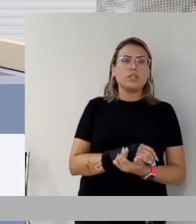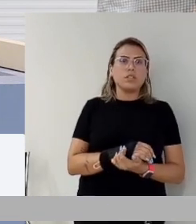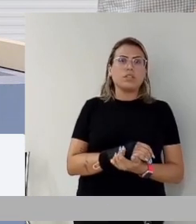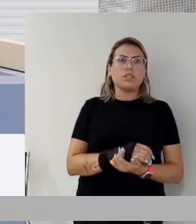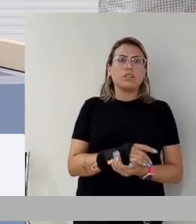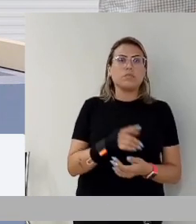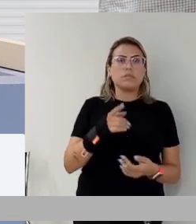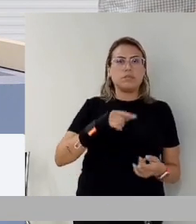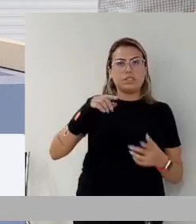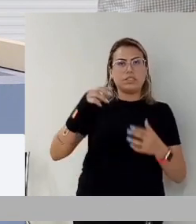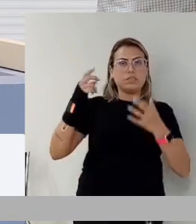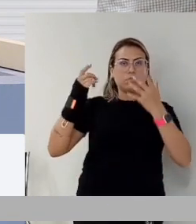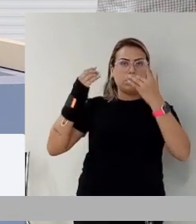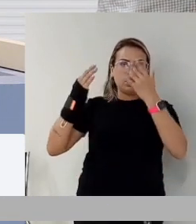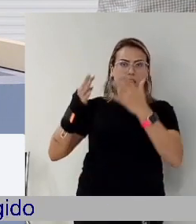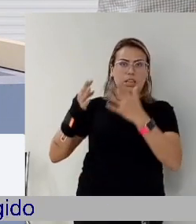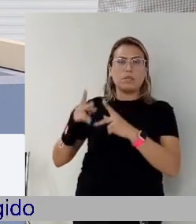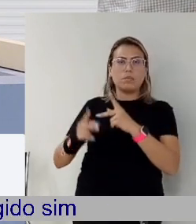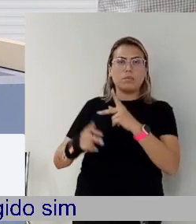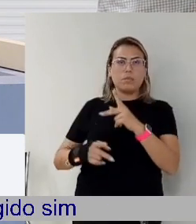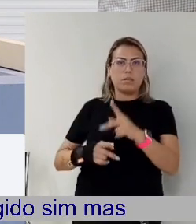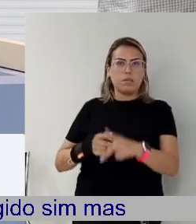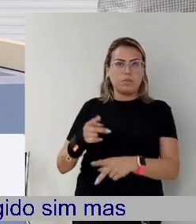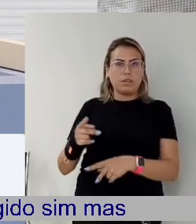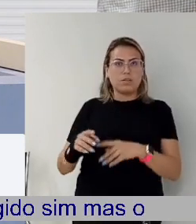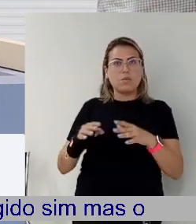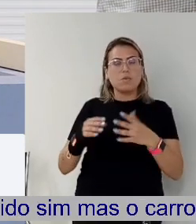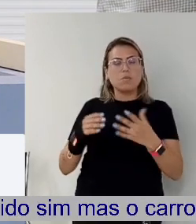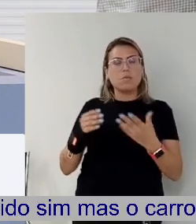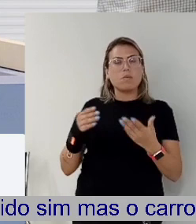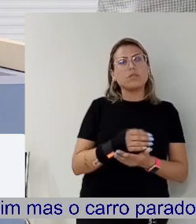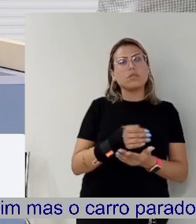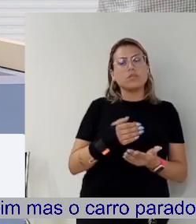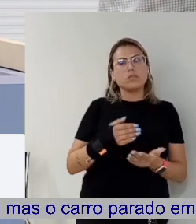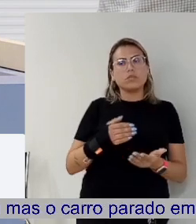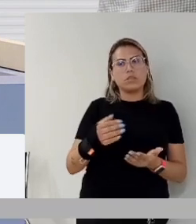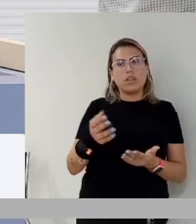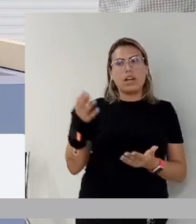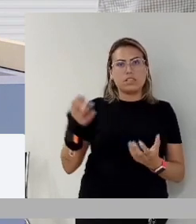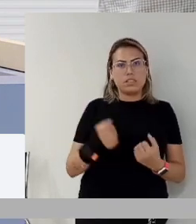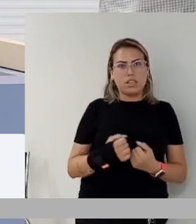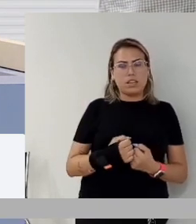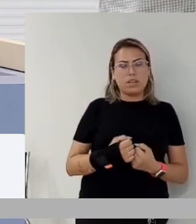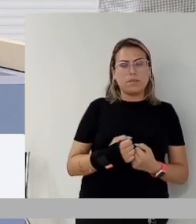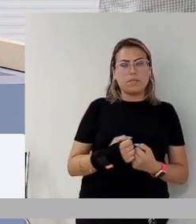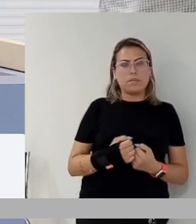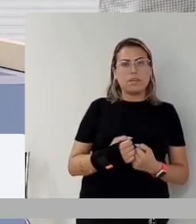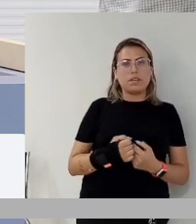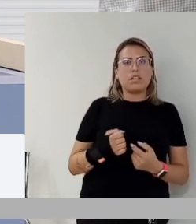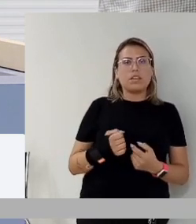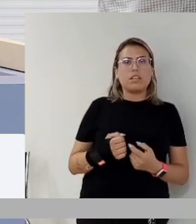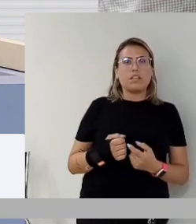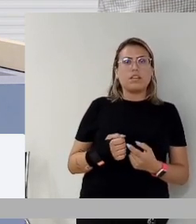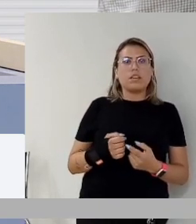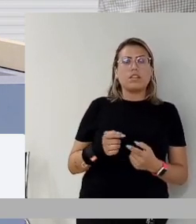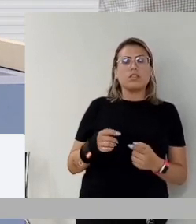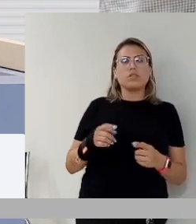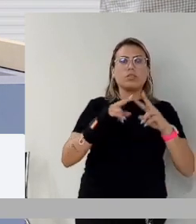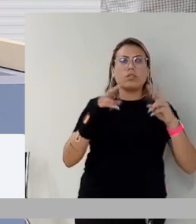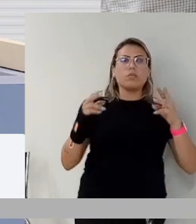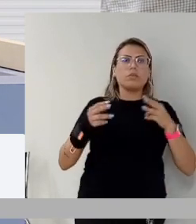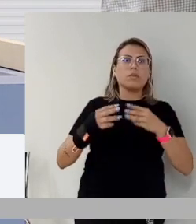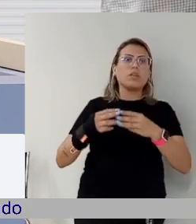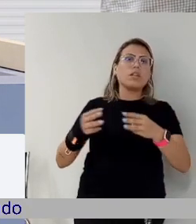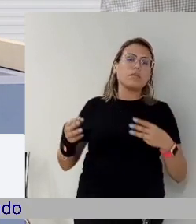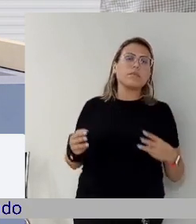só para você você explicar paraa população Qual o recurso mes que a secretaria recebe sobre o caminhão até conversi ali na interna